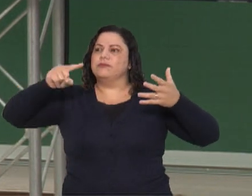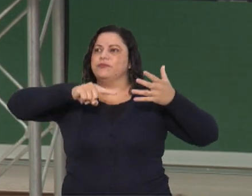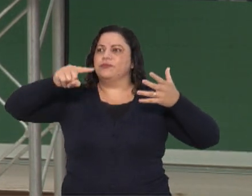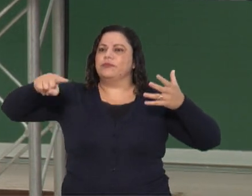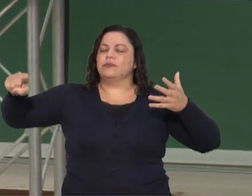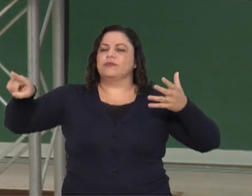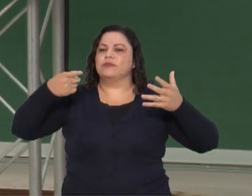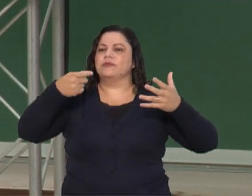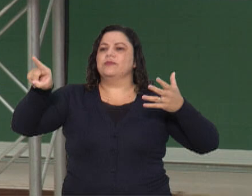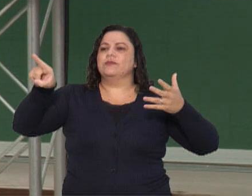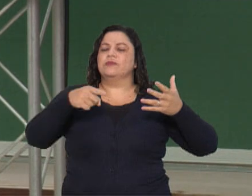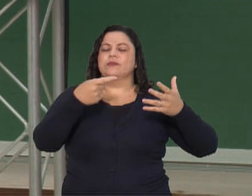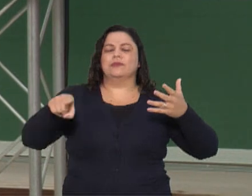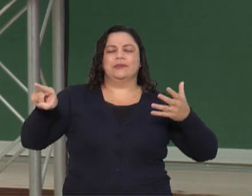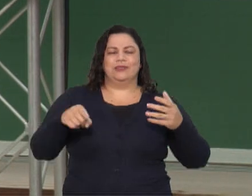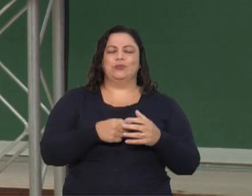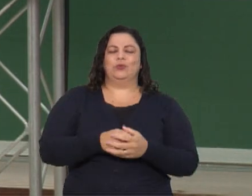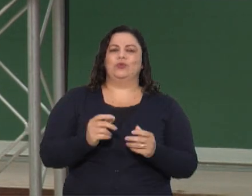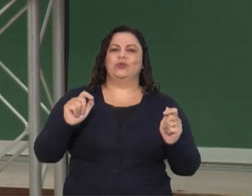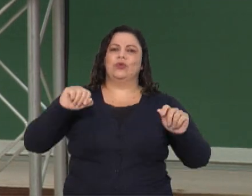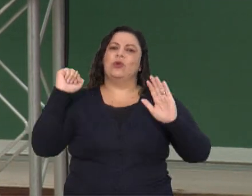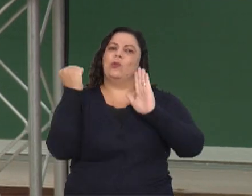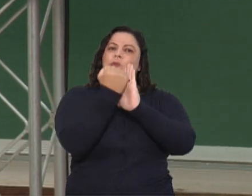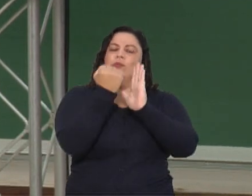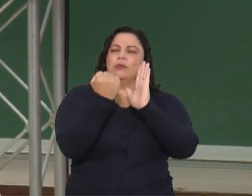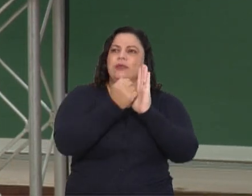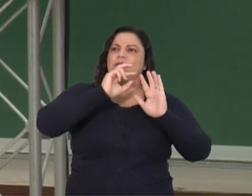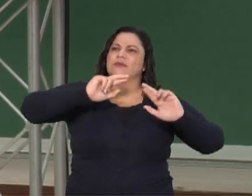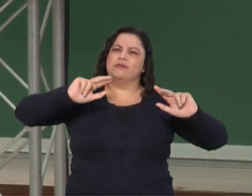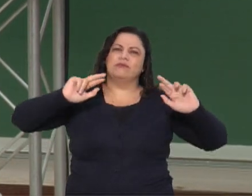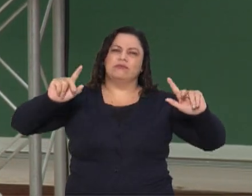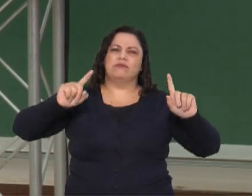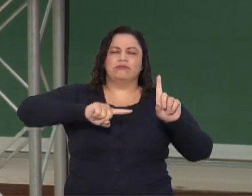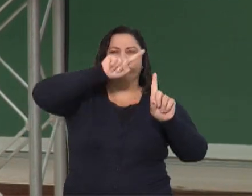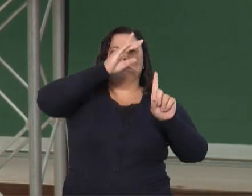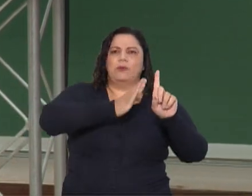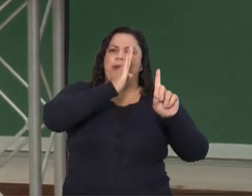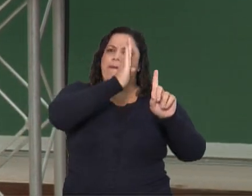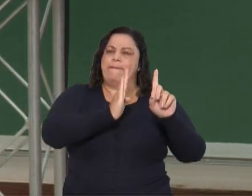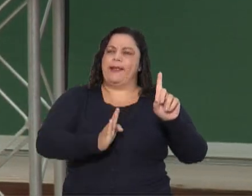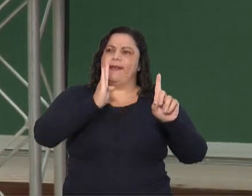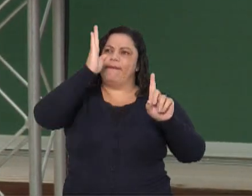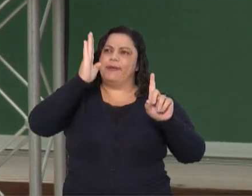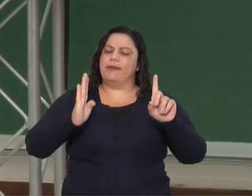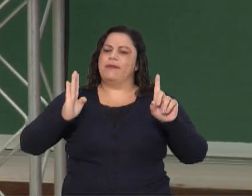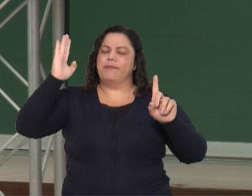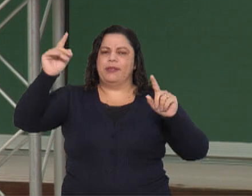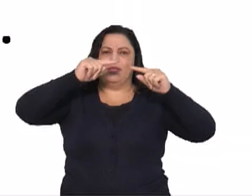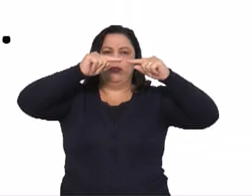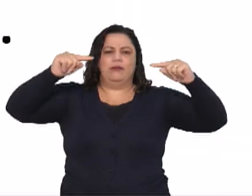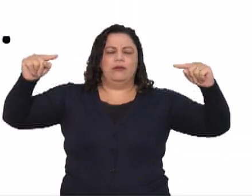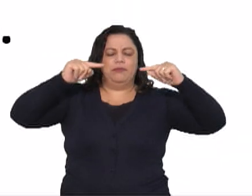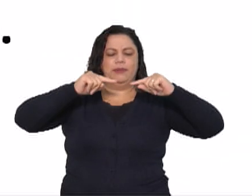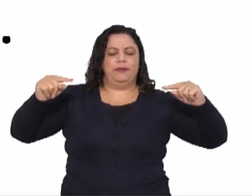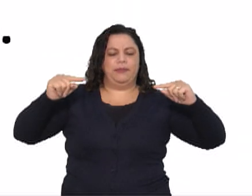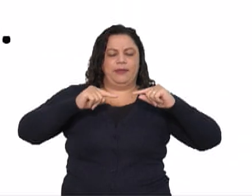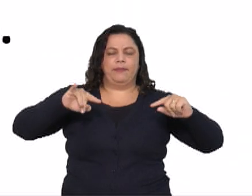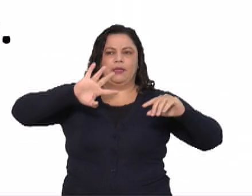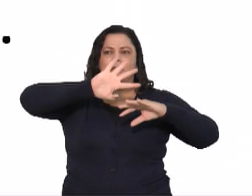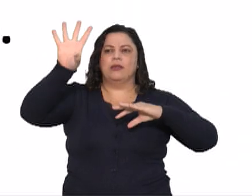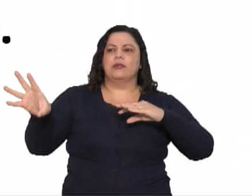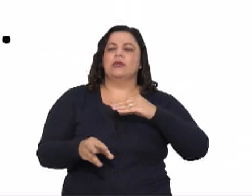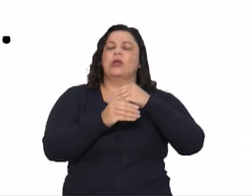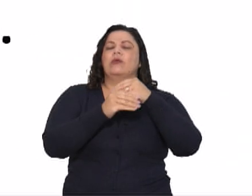gente a interpretar sobre o ritmo, a melodia e a harmonia. E a gente fixou que os elementos básicos